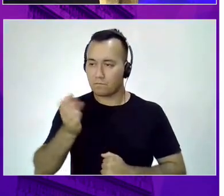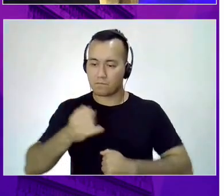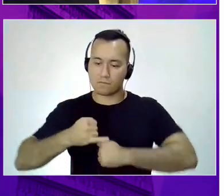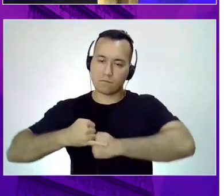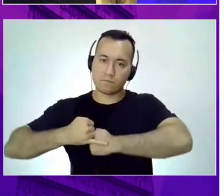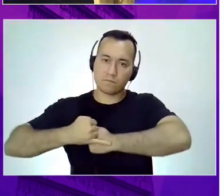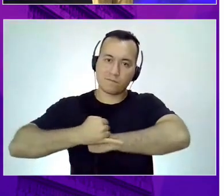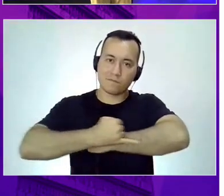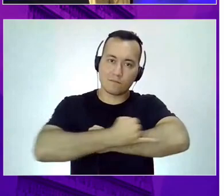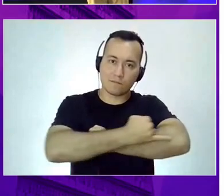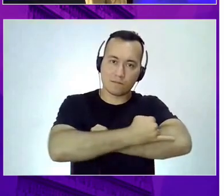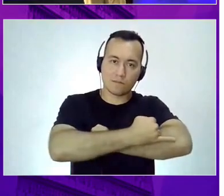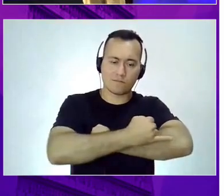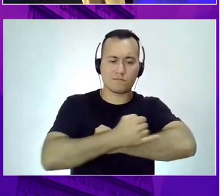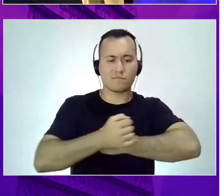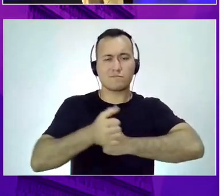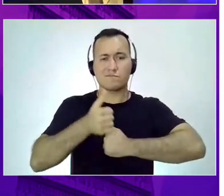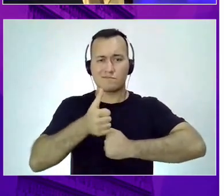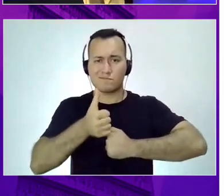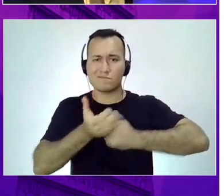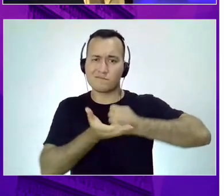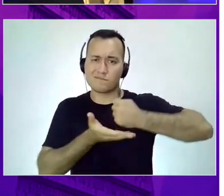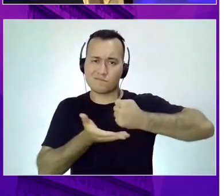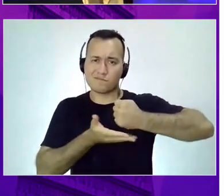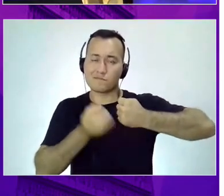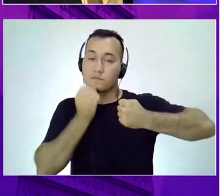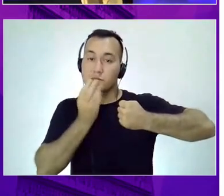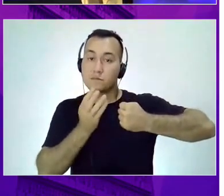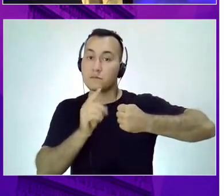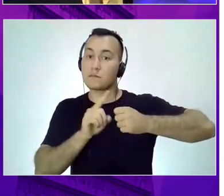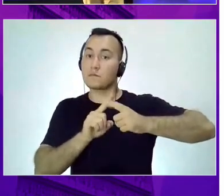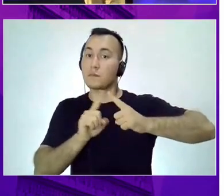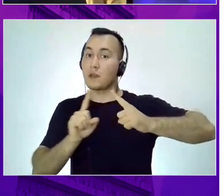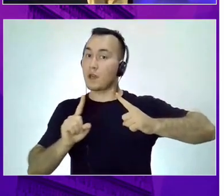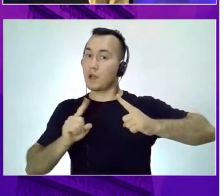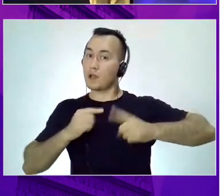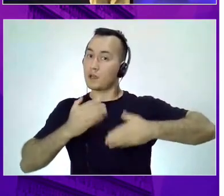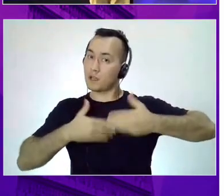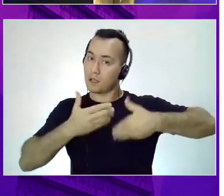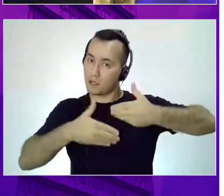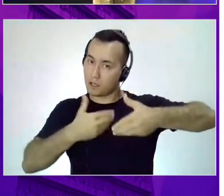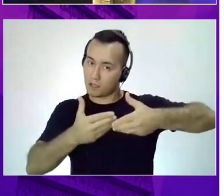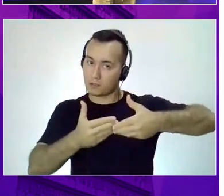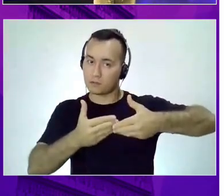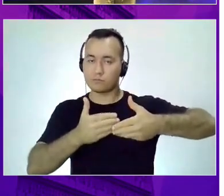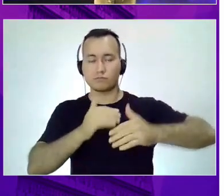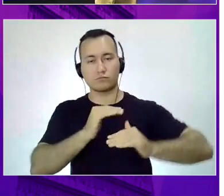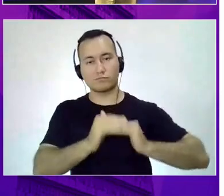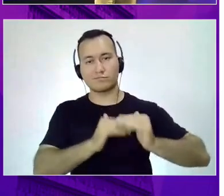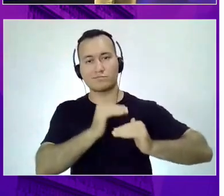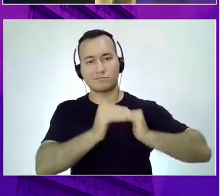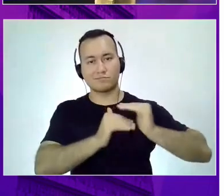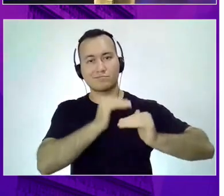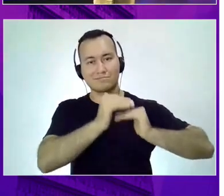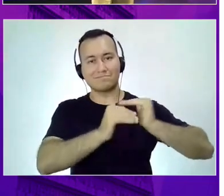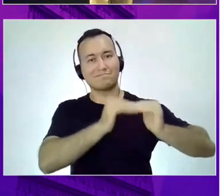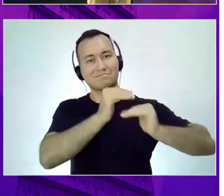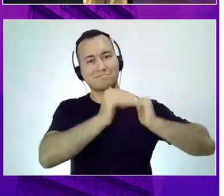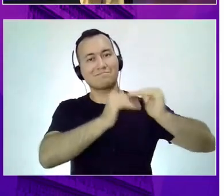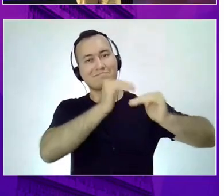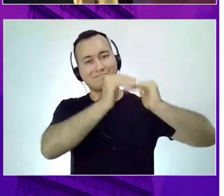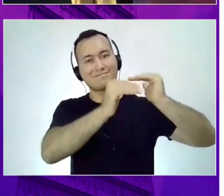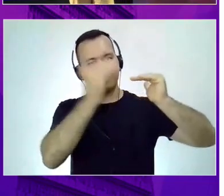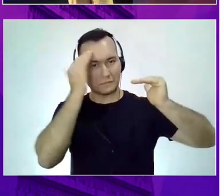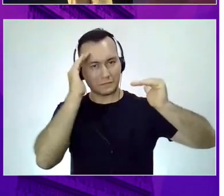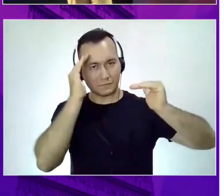X, tem um contexto da empresa, tem aquele número de devs, tem outras demandas, então a evolução é constante, por mais que o primeiro passo